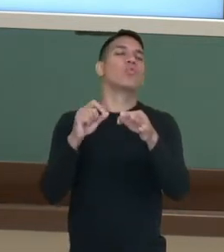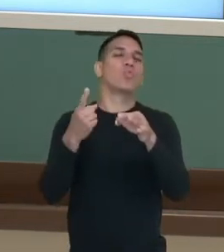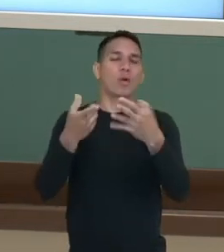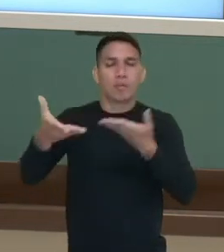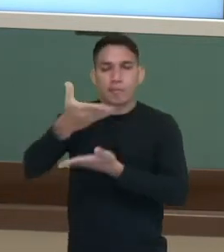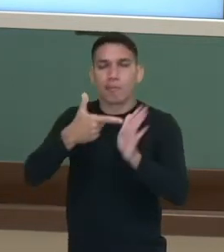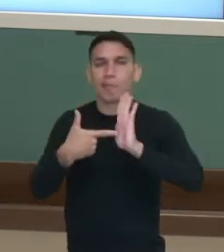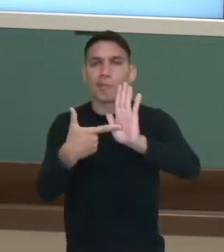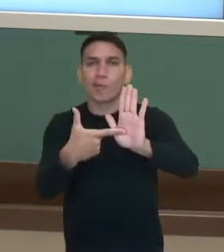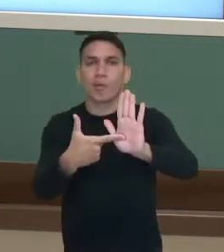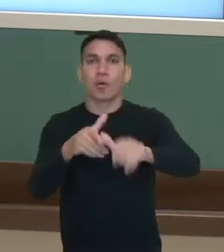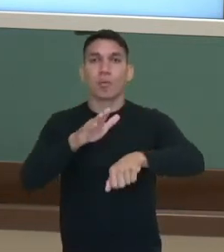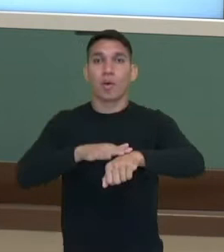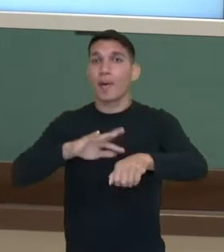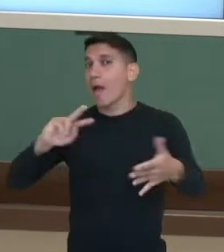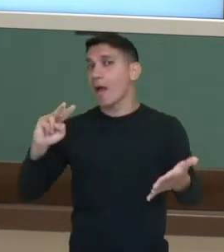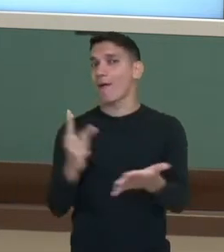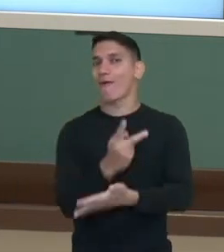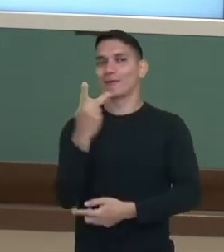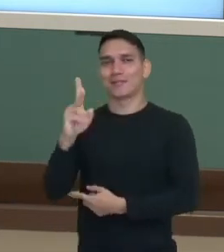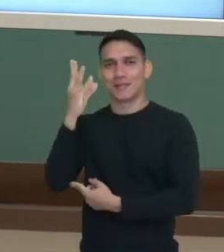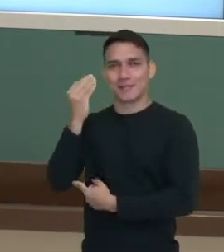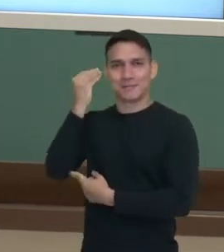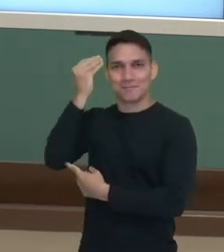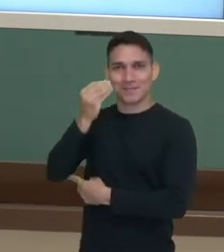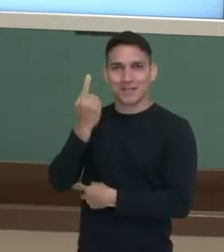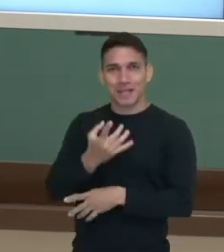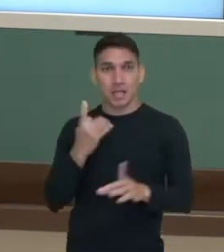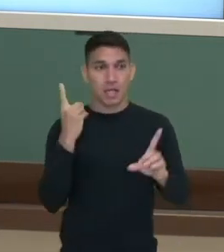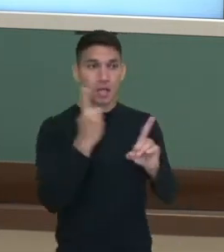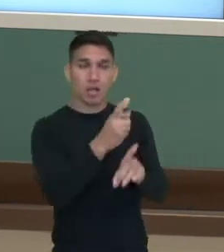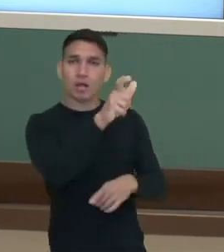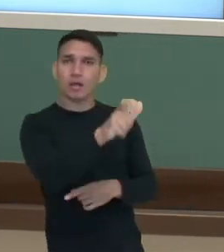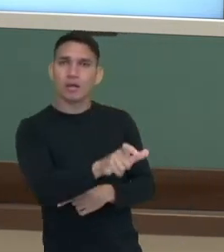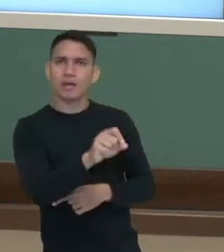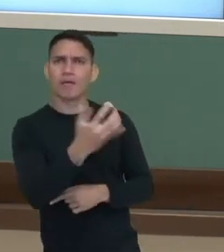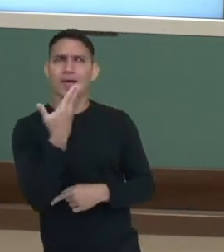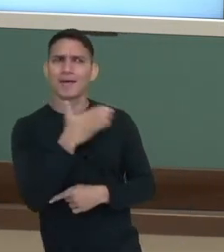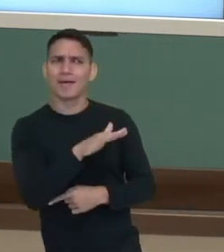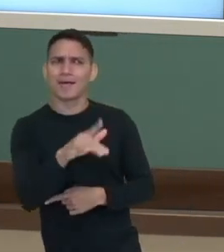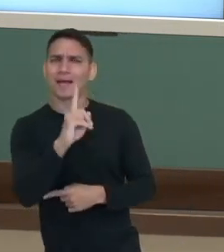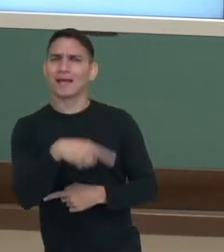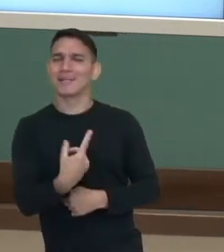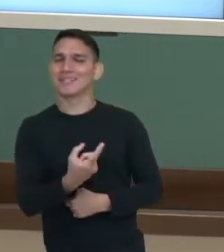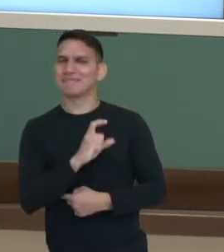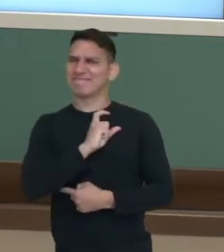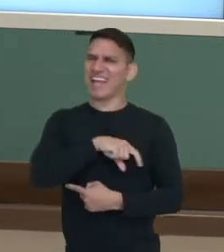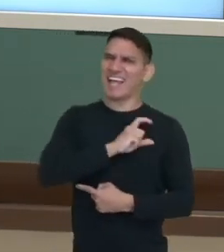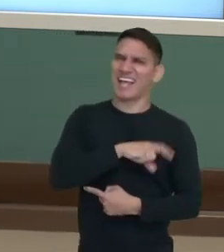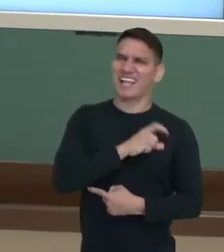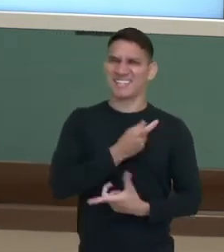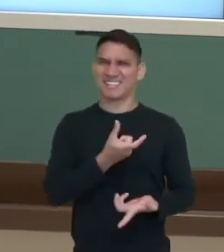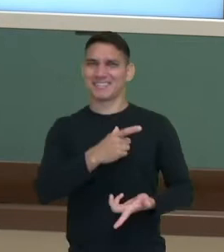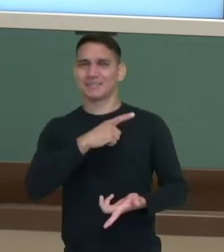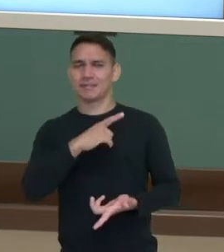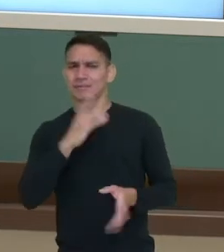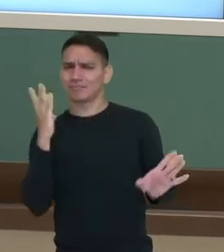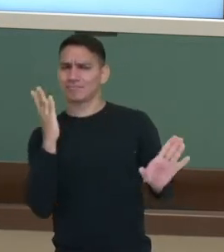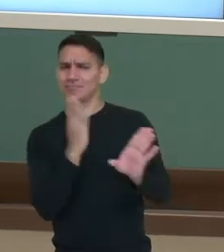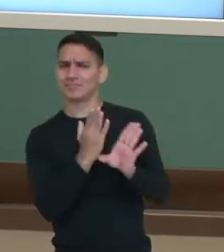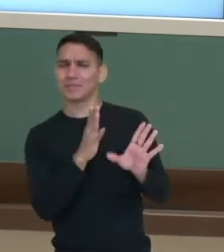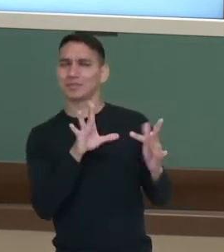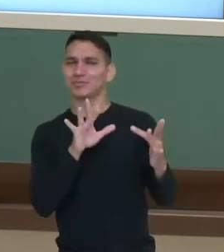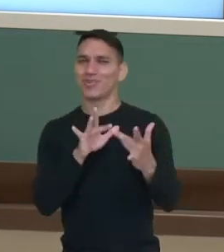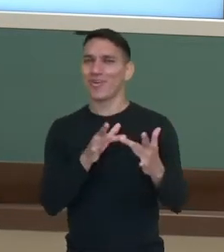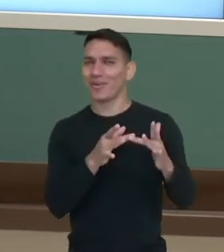evento que aconteceu com ele, né? Ele encontrar um menino que era um pouco peralta, um pouco bagunceiro, e se identificou com o menino